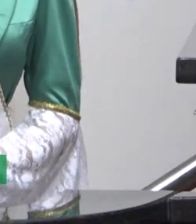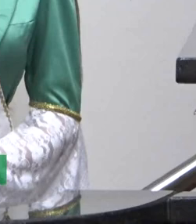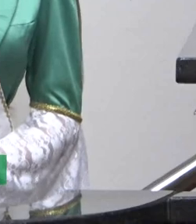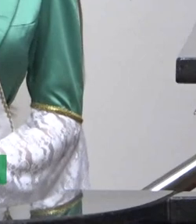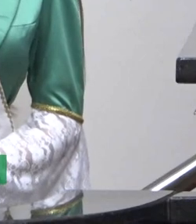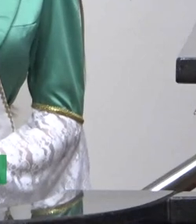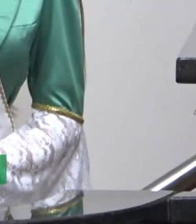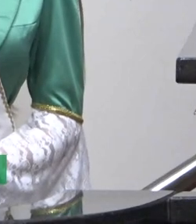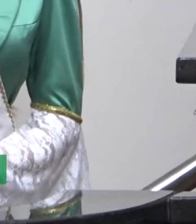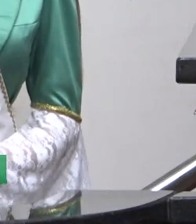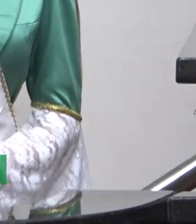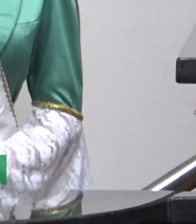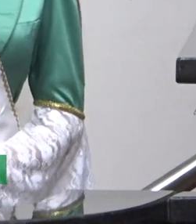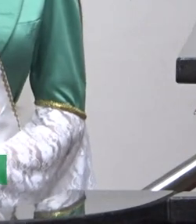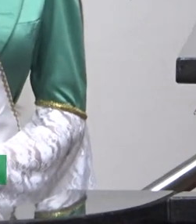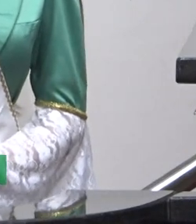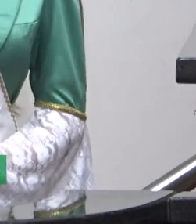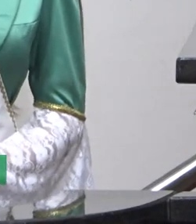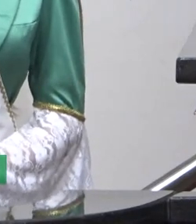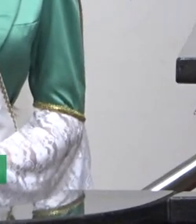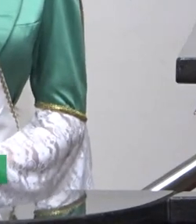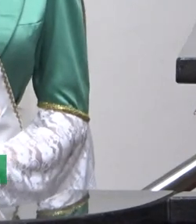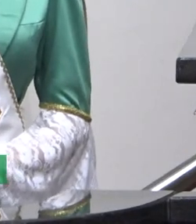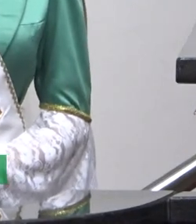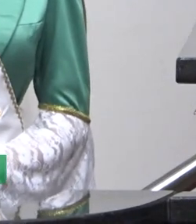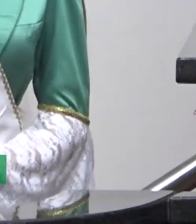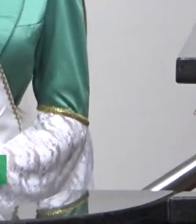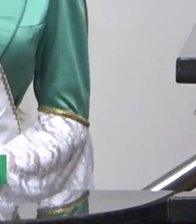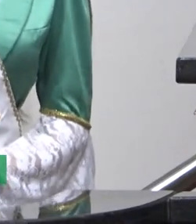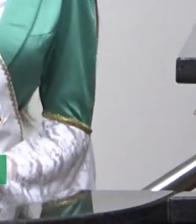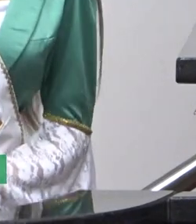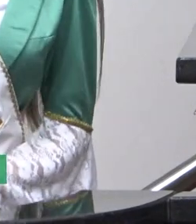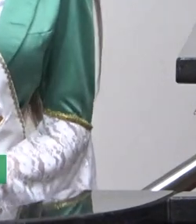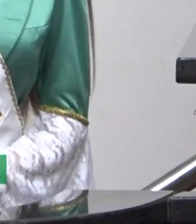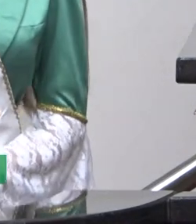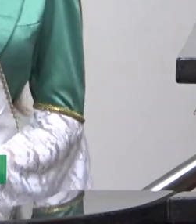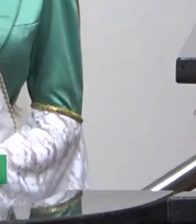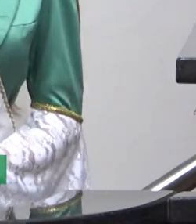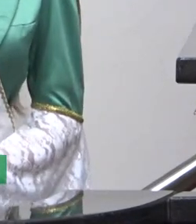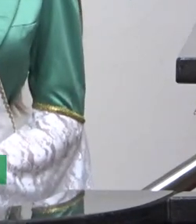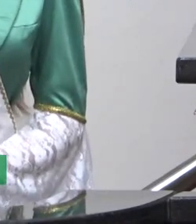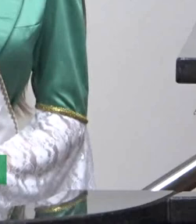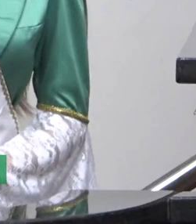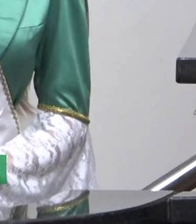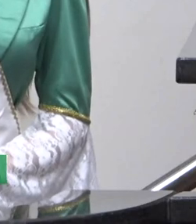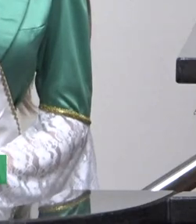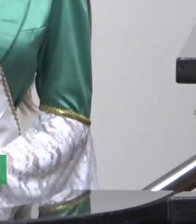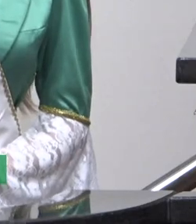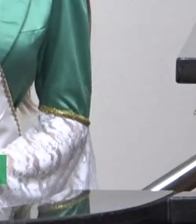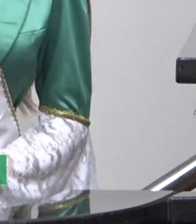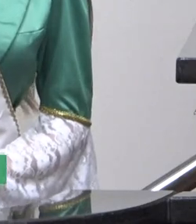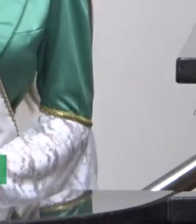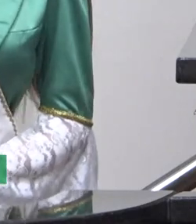cumprimentar todos aqui presentes Eu me chamo Luiz daliva sou rainha da 2023